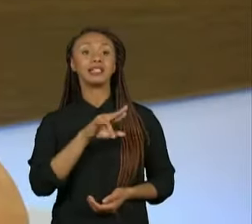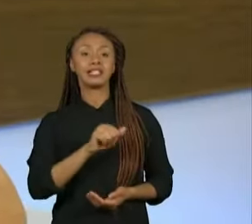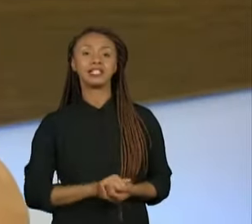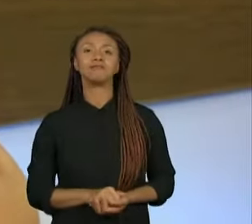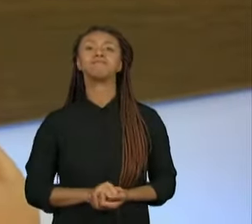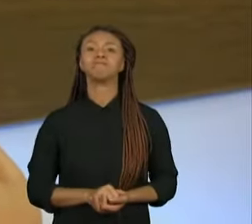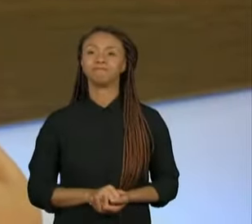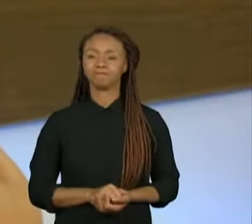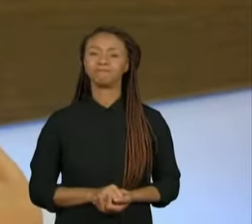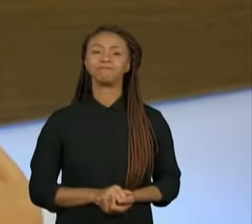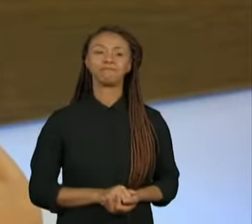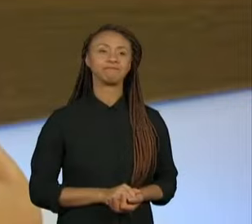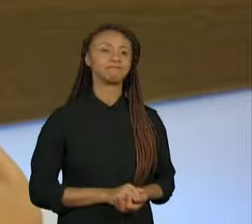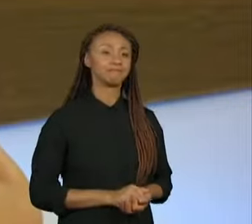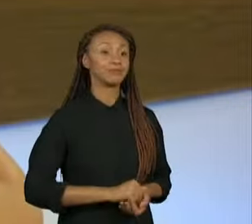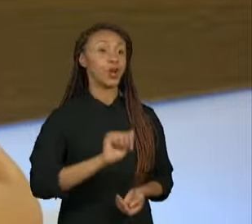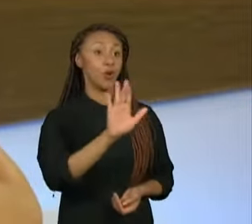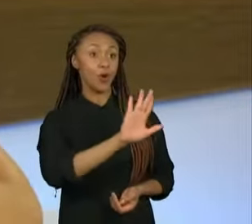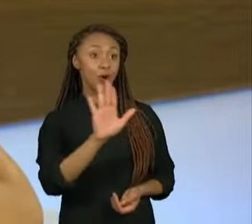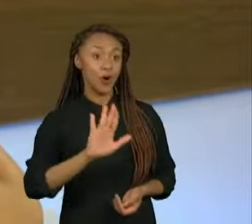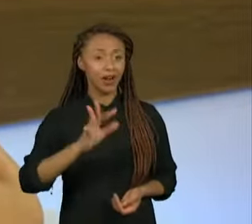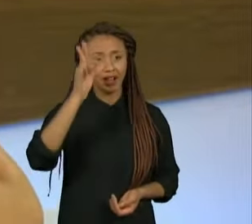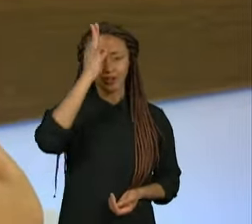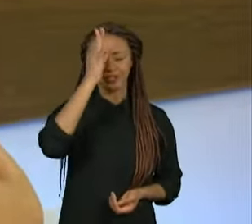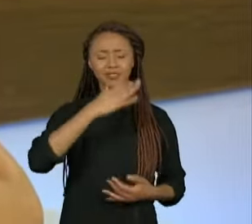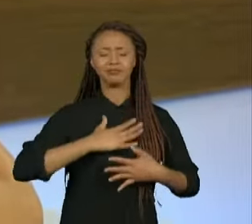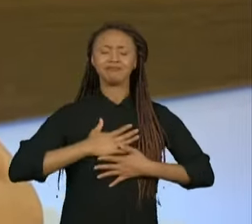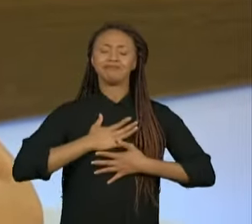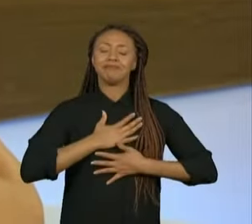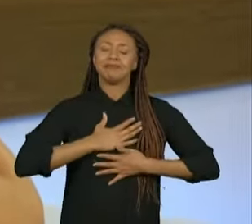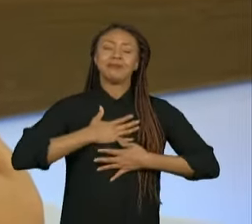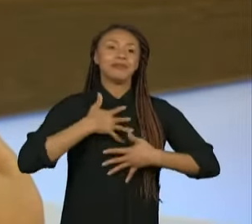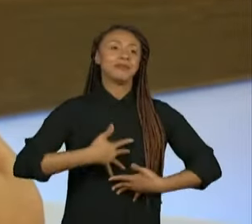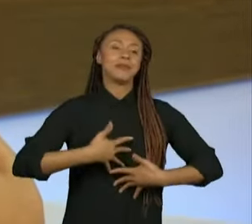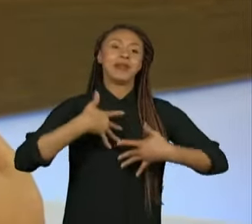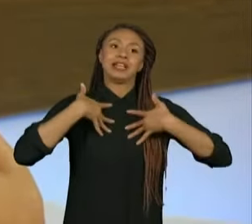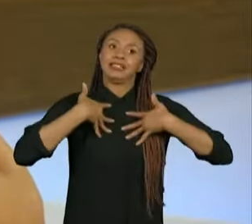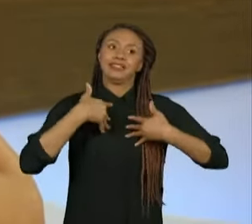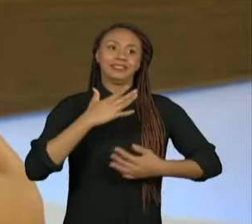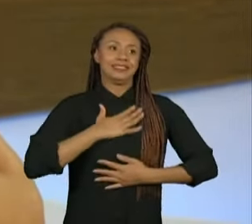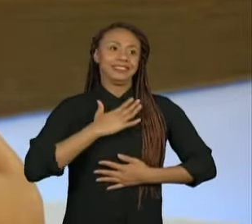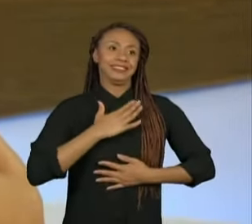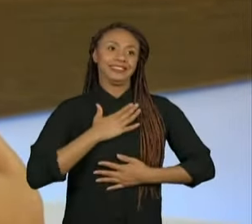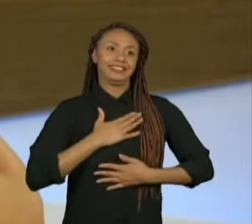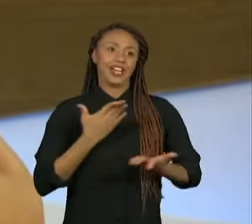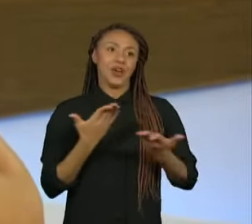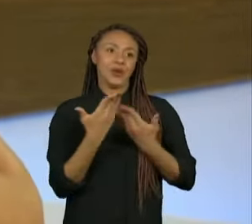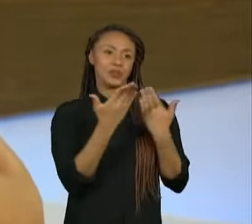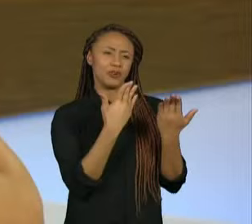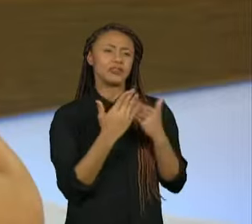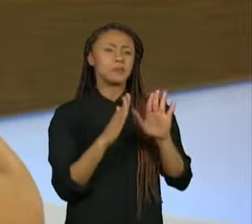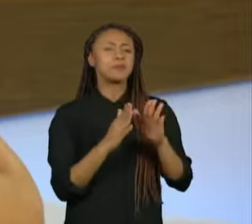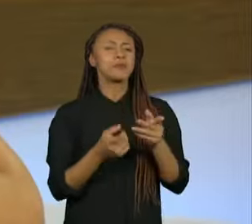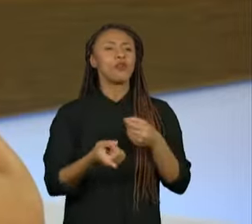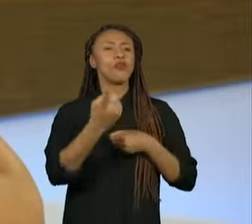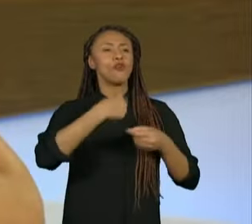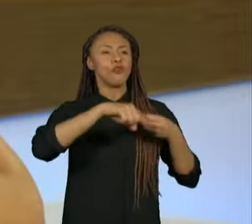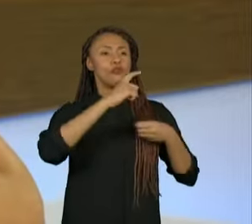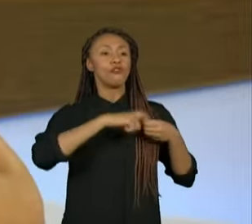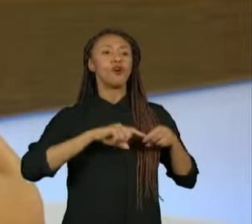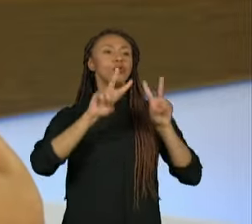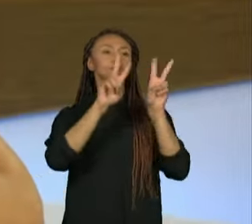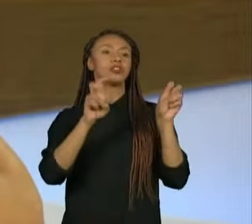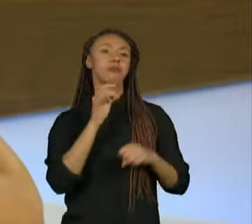Olá, Conceição. Que prazer imenso estar aqui conversando com você, uma honra. Queria voltar no tema da